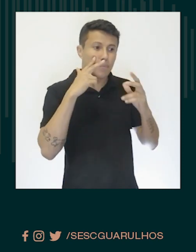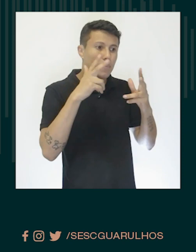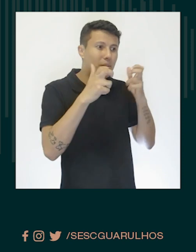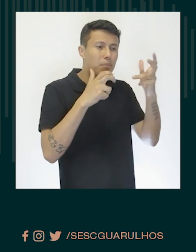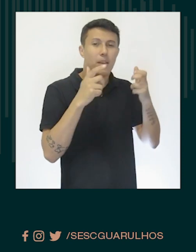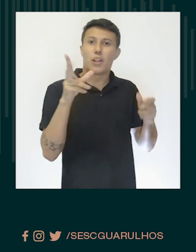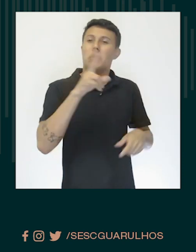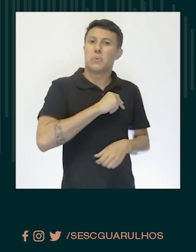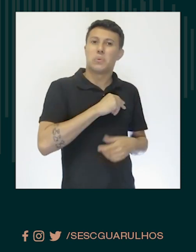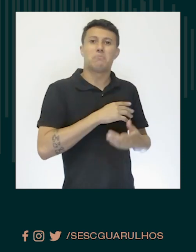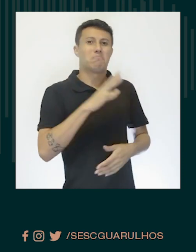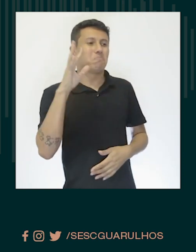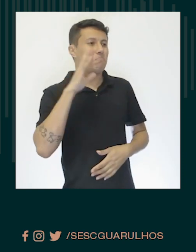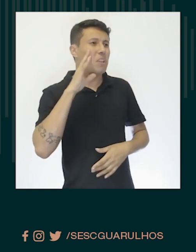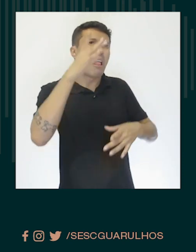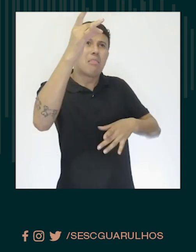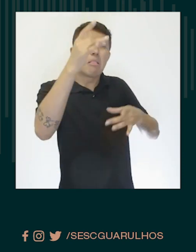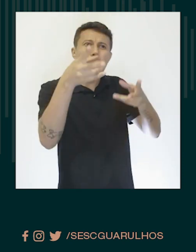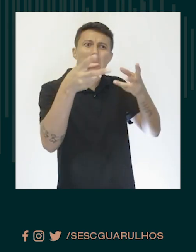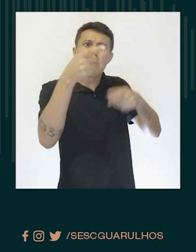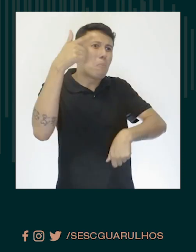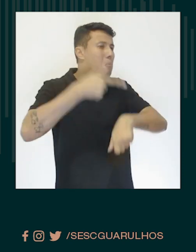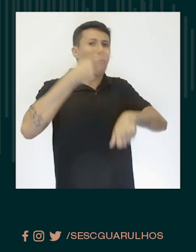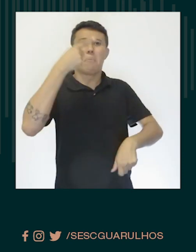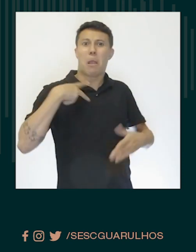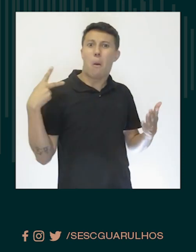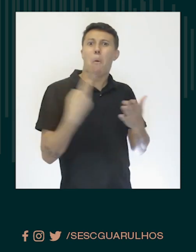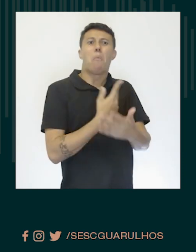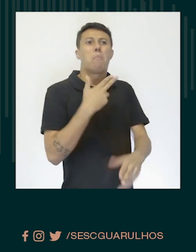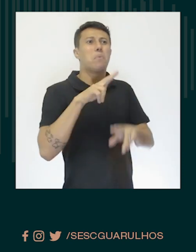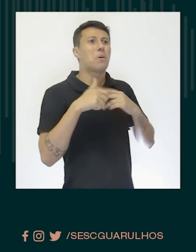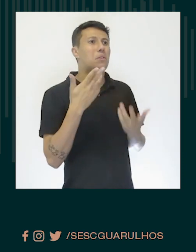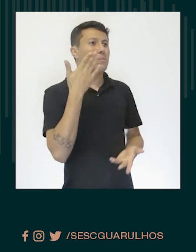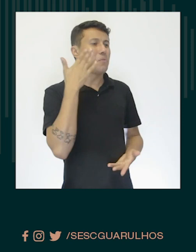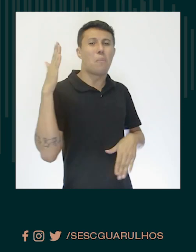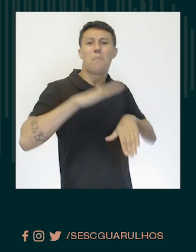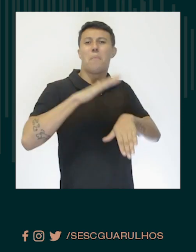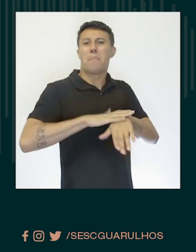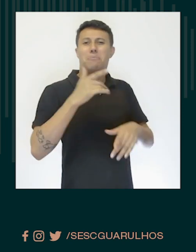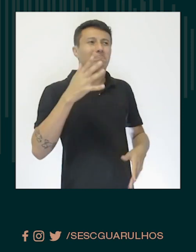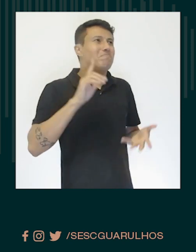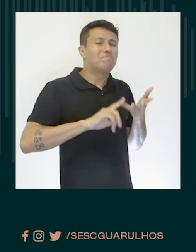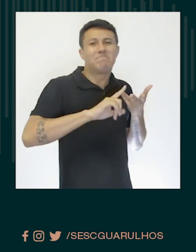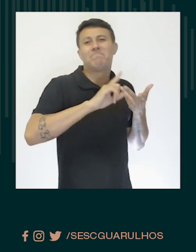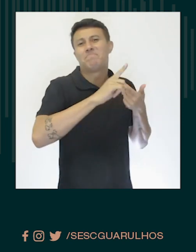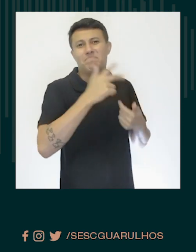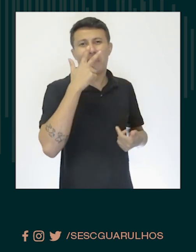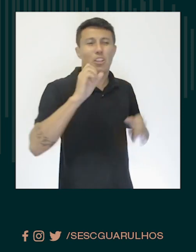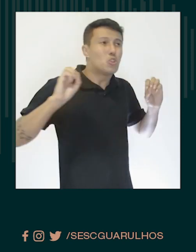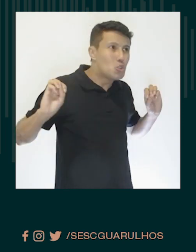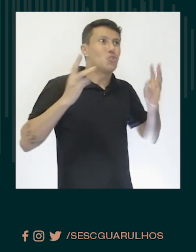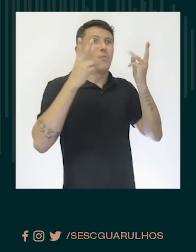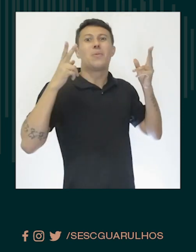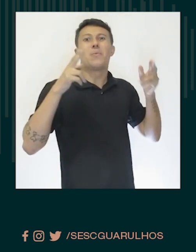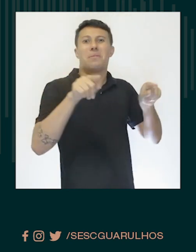que eu nem vi na hora que aconteceu, porque foi ali do momento e tal. Ou senão uma foto de show, tem uma das minhas fotos favoritas,